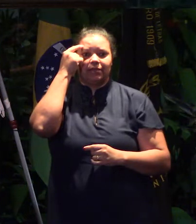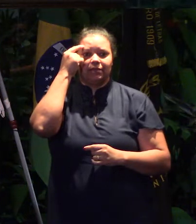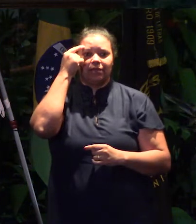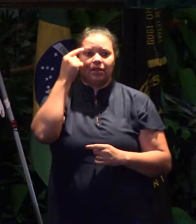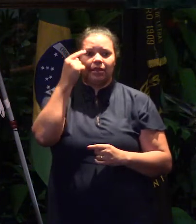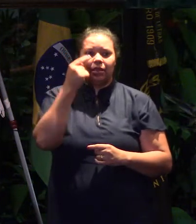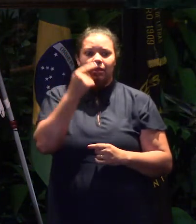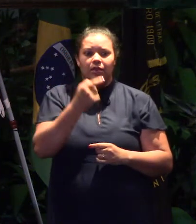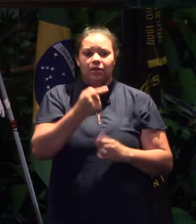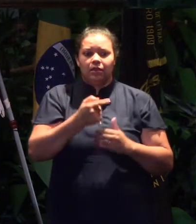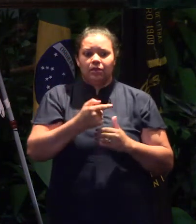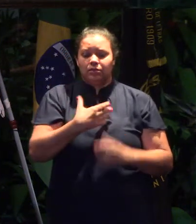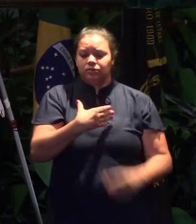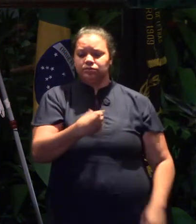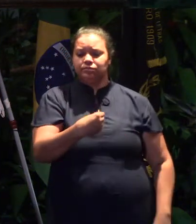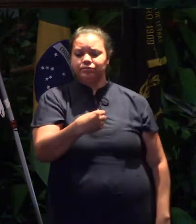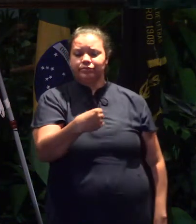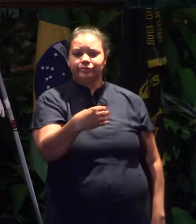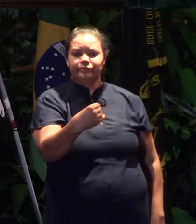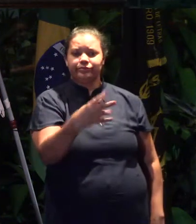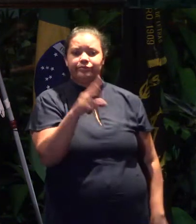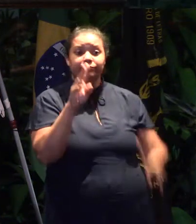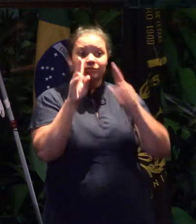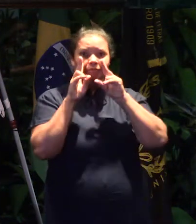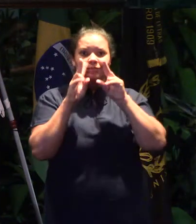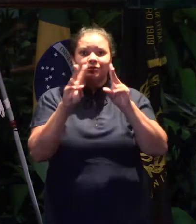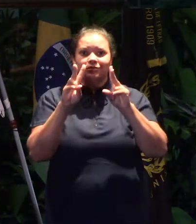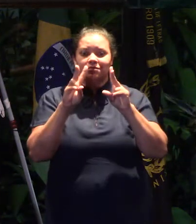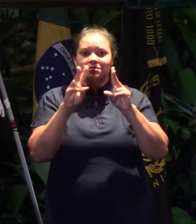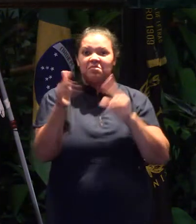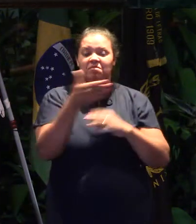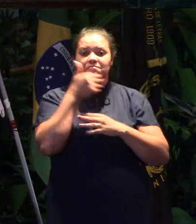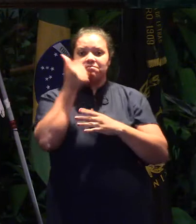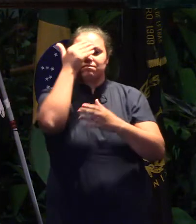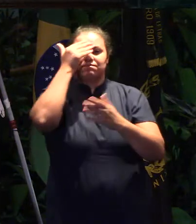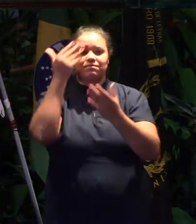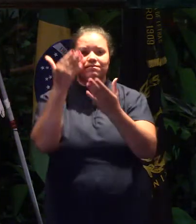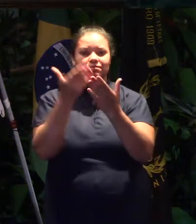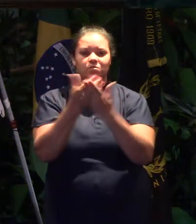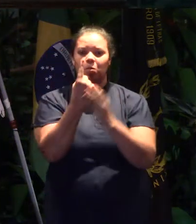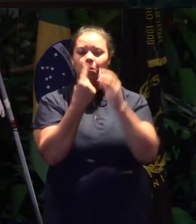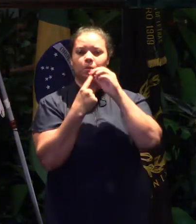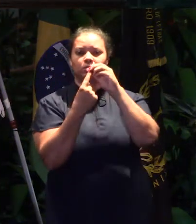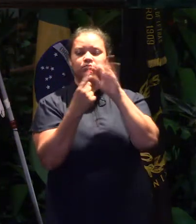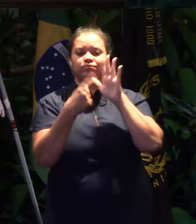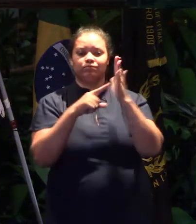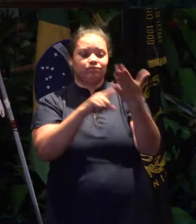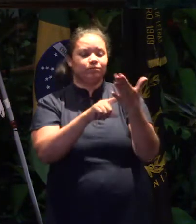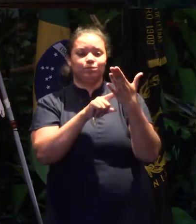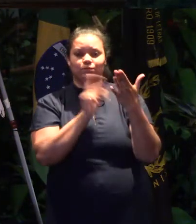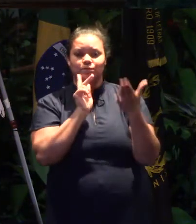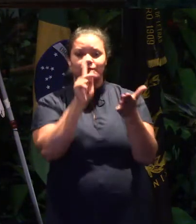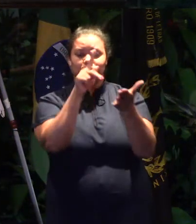história da humanidade, de que a visão é, entre os sentidos, aquele mais confiável, único capaz de nos mostrar a